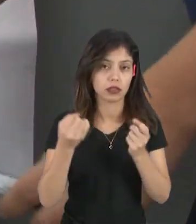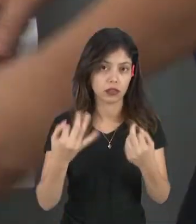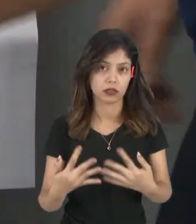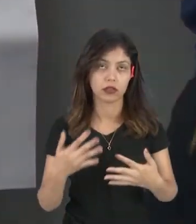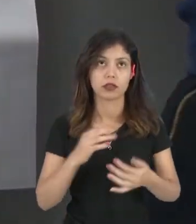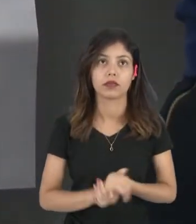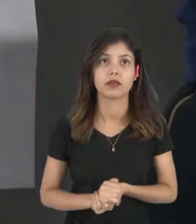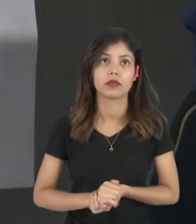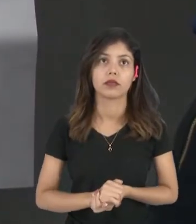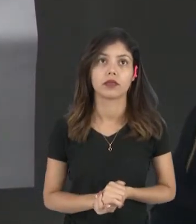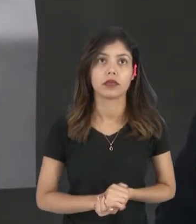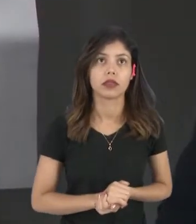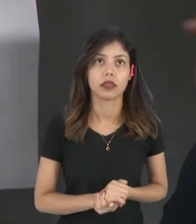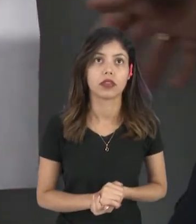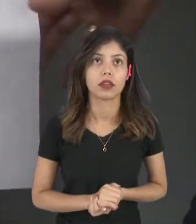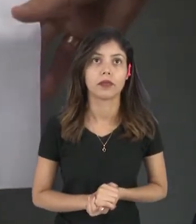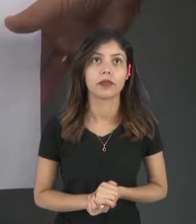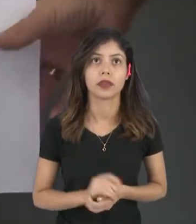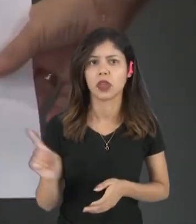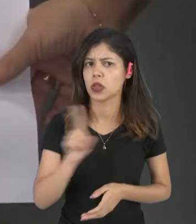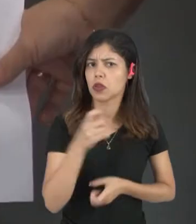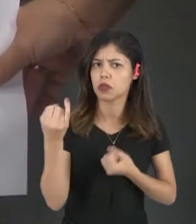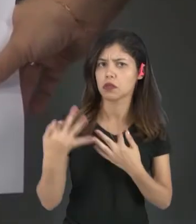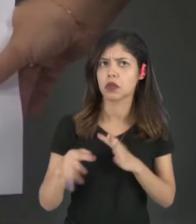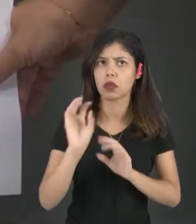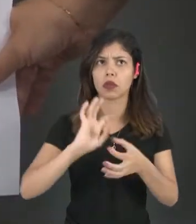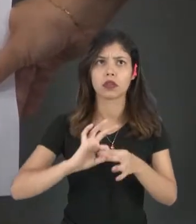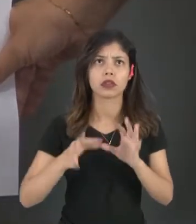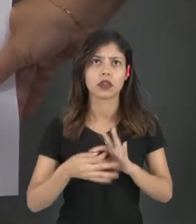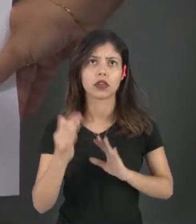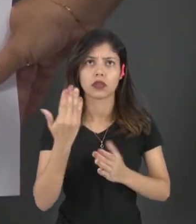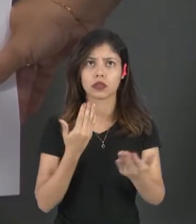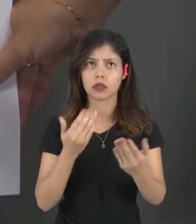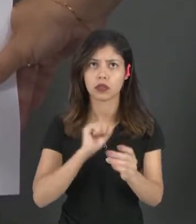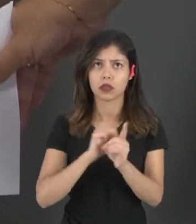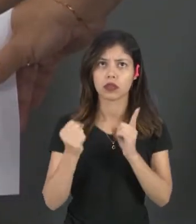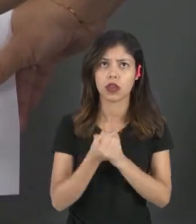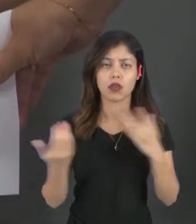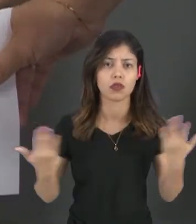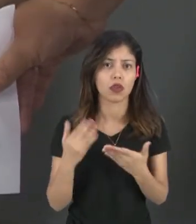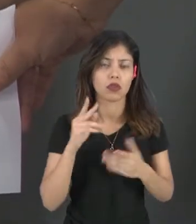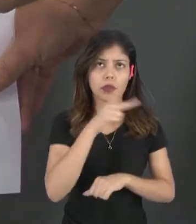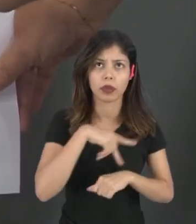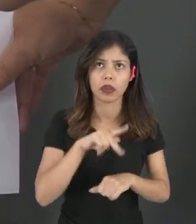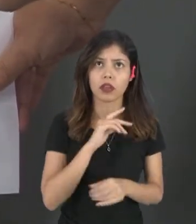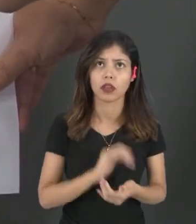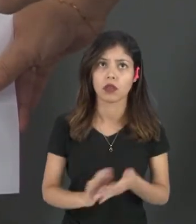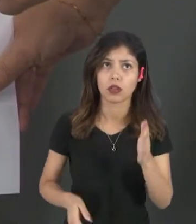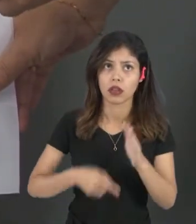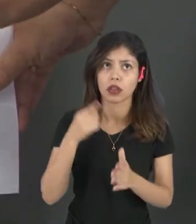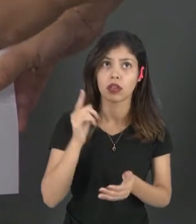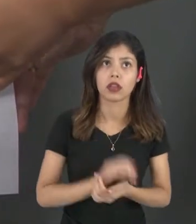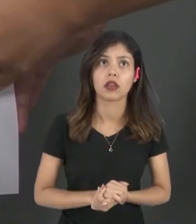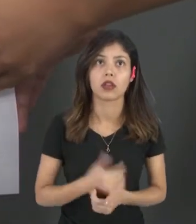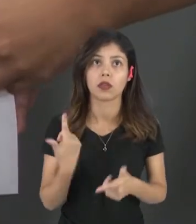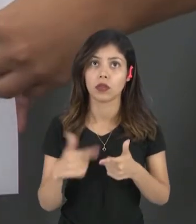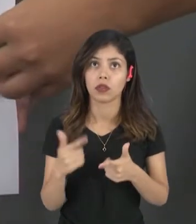ó. Primeiro, a charge não condiz com o contexto social atual de nosso país, uma vez que